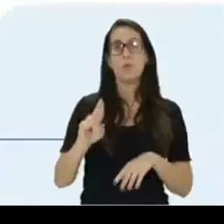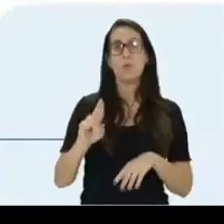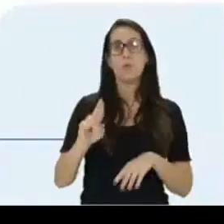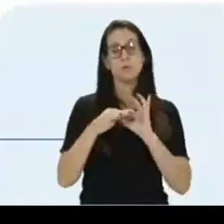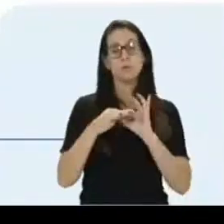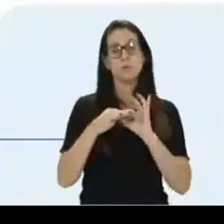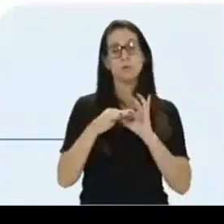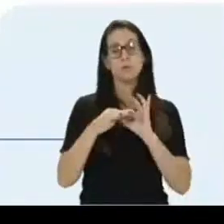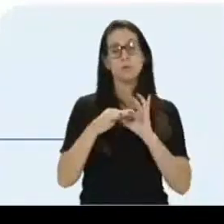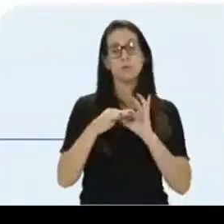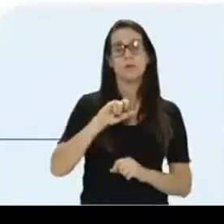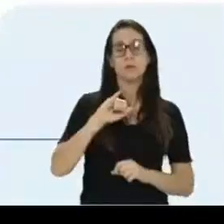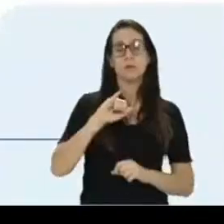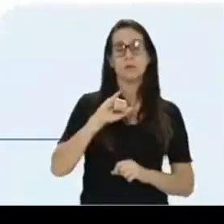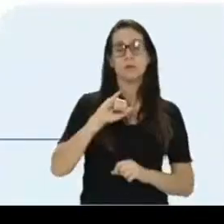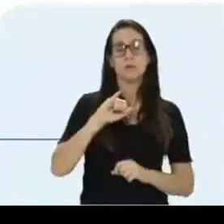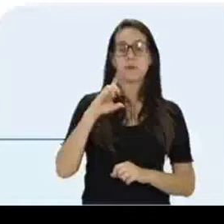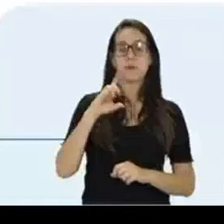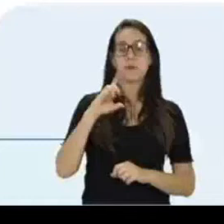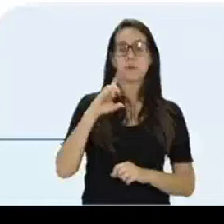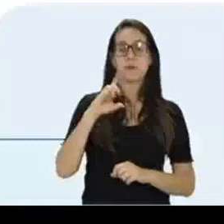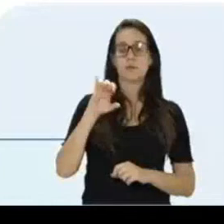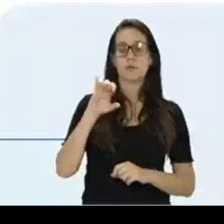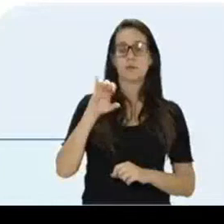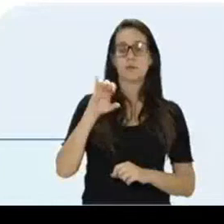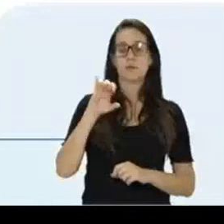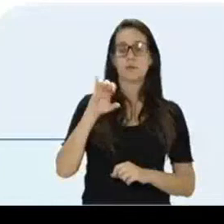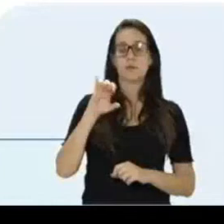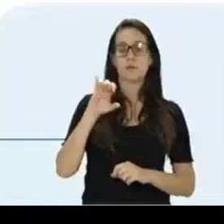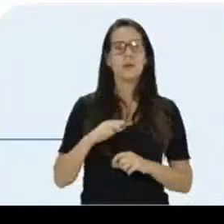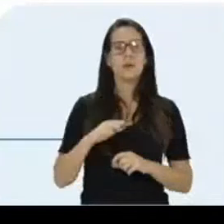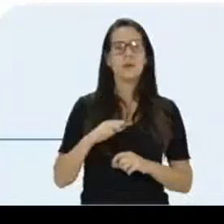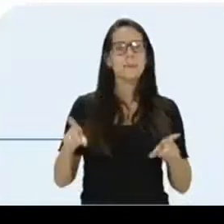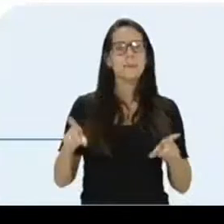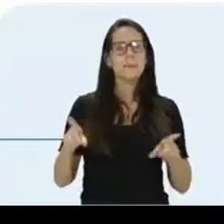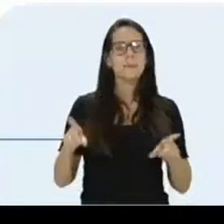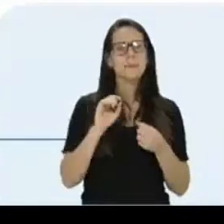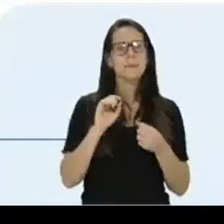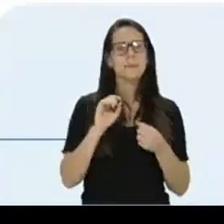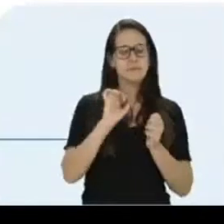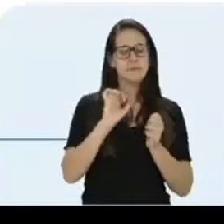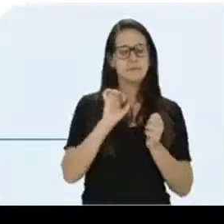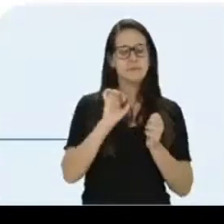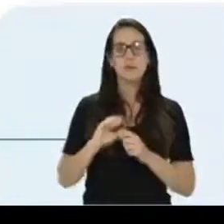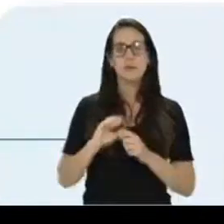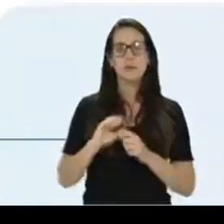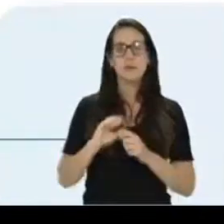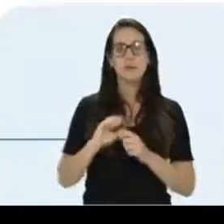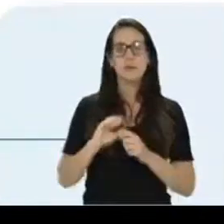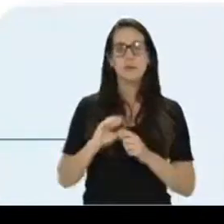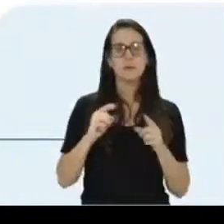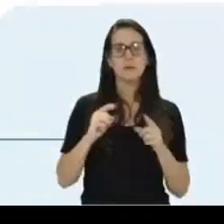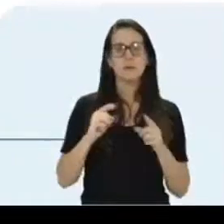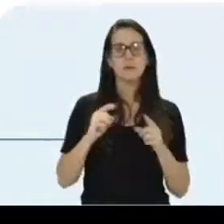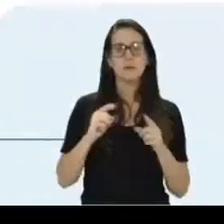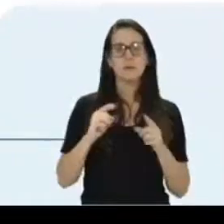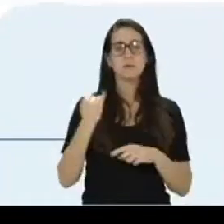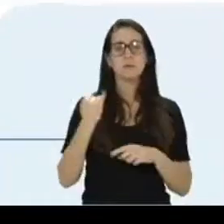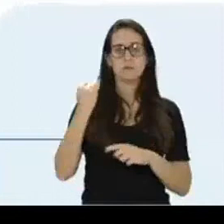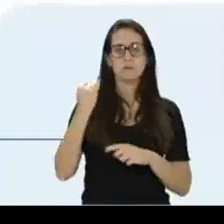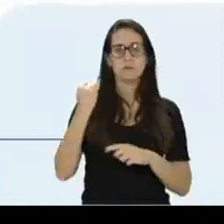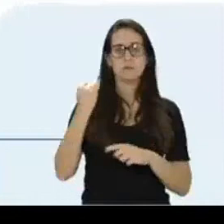lipídios, dando origem aos glicolipídios. Qual é a função e por que é importante, então, retomando os nossos